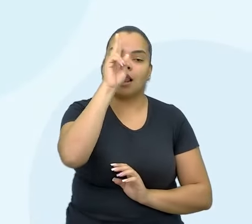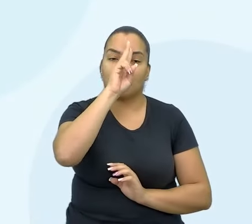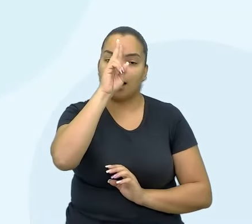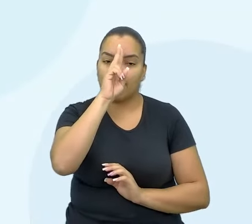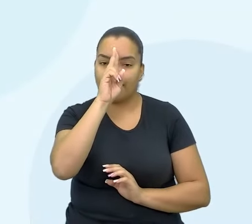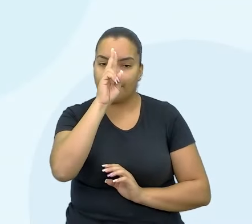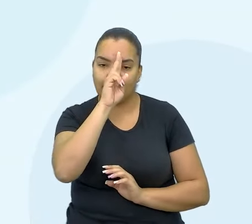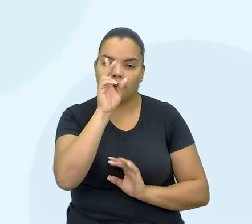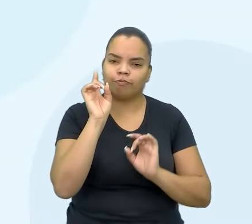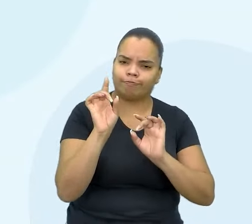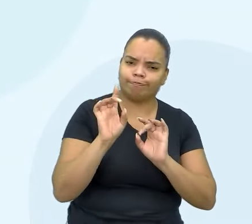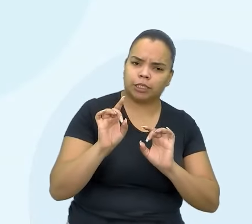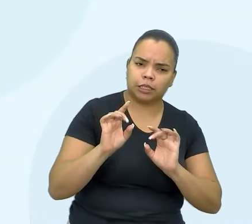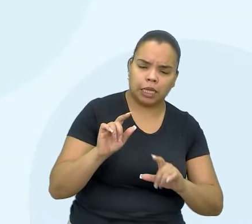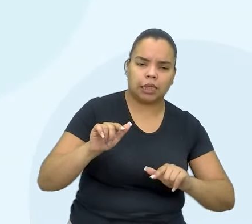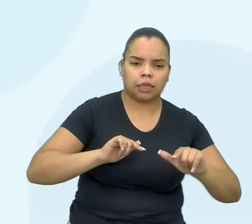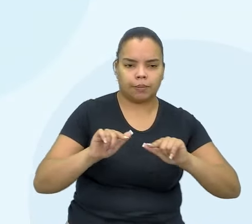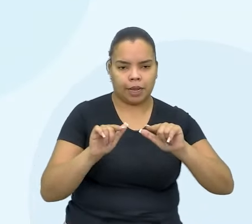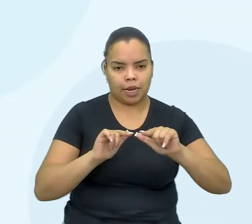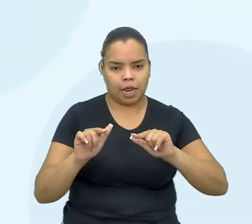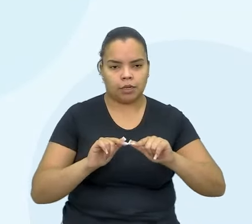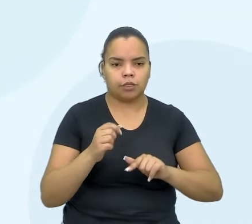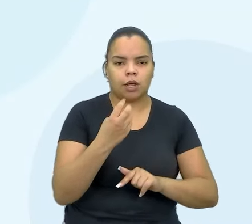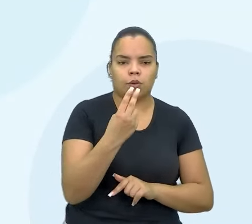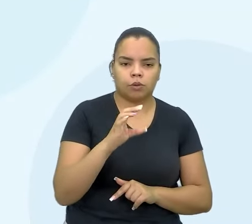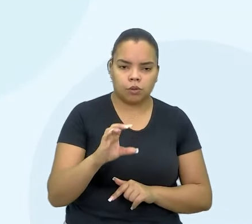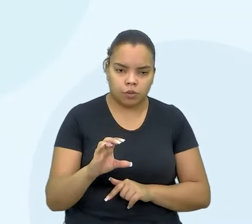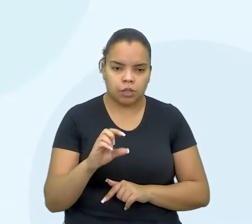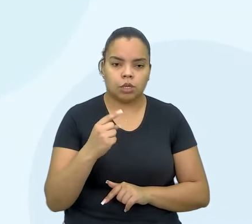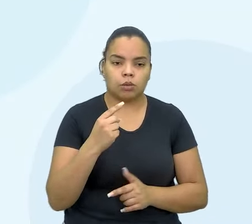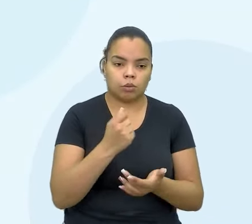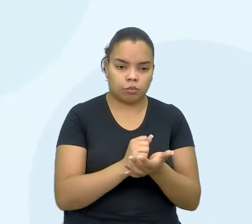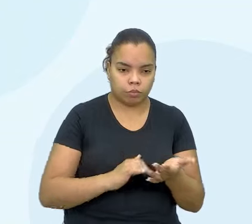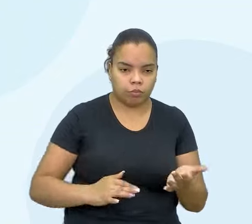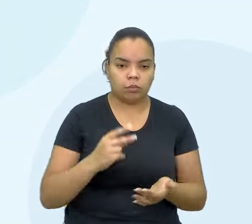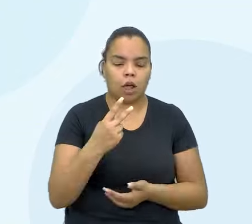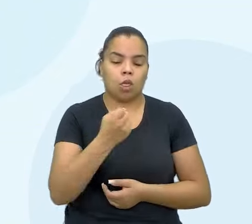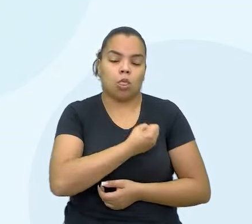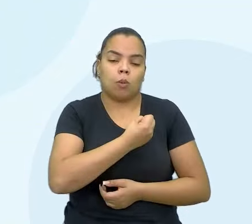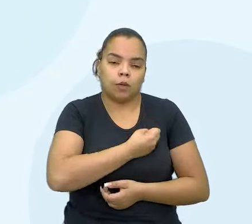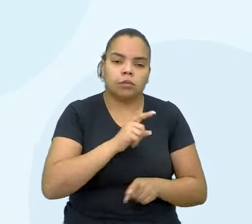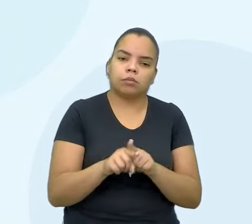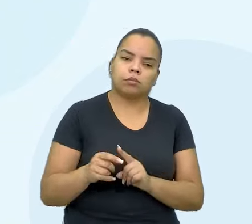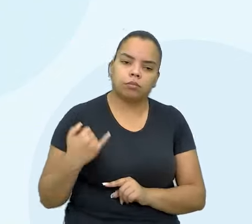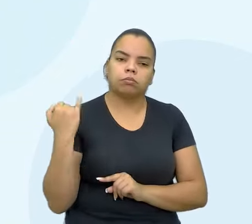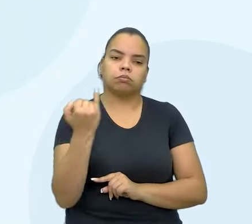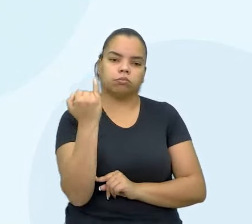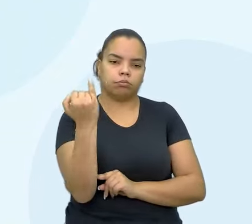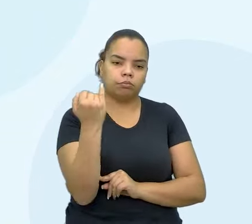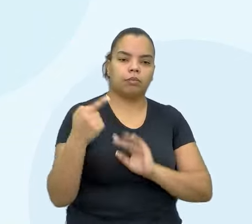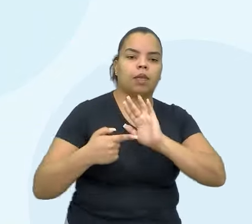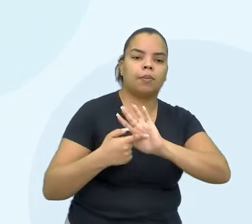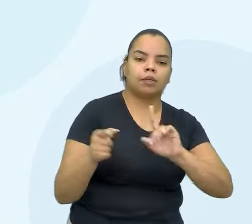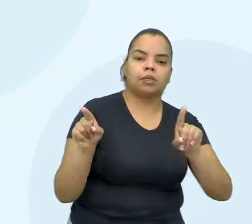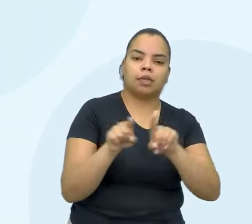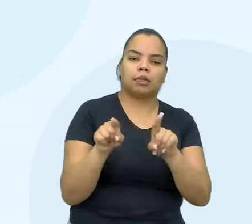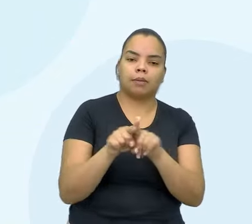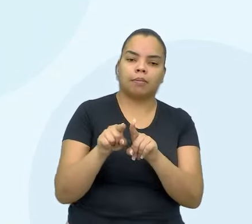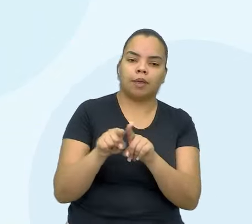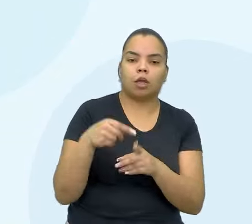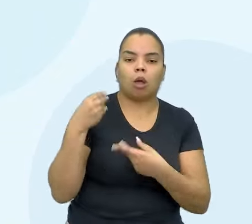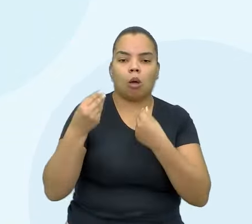os principais pontos trabalhados na unidade curricular de número 1, Números Também Importam, e apresentar o percurso